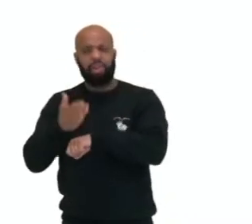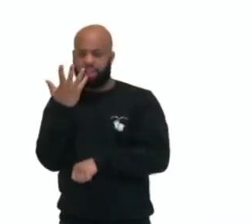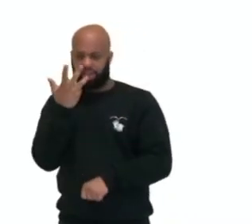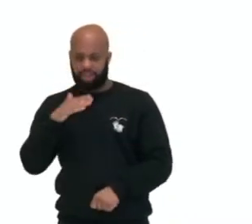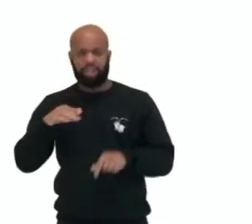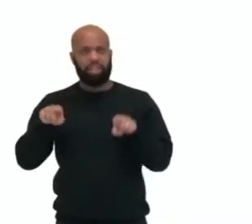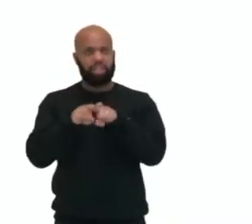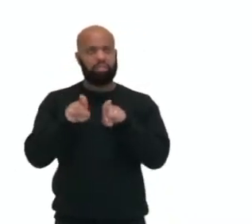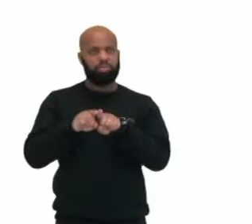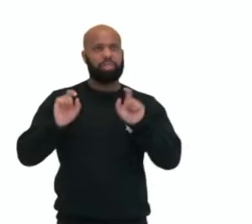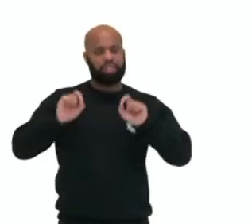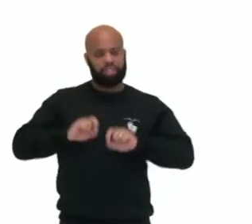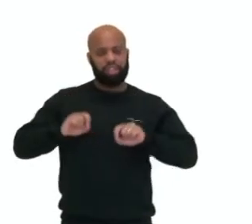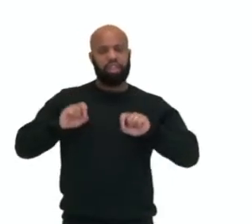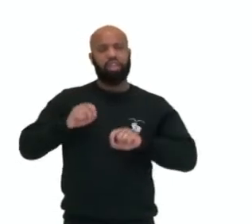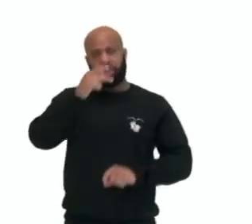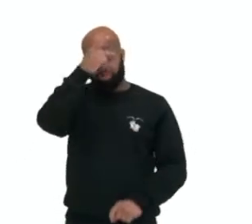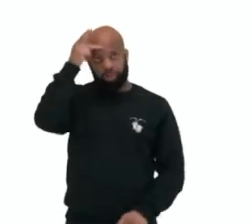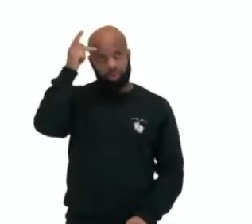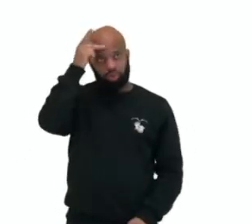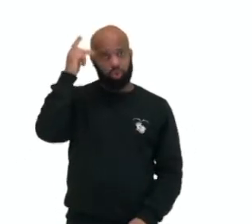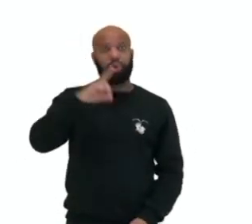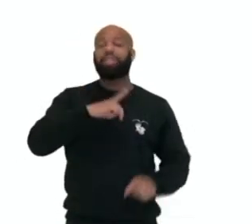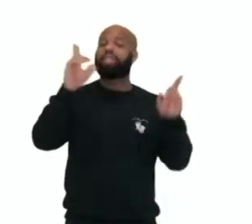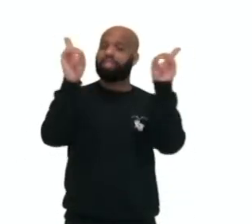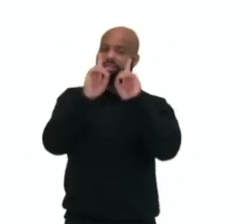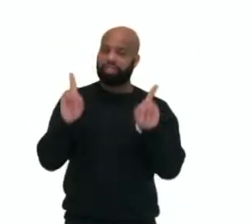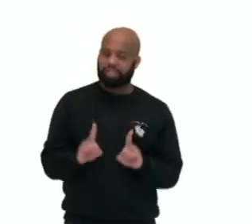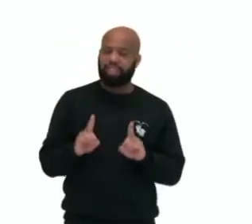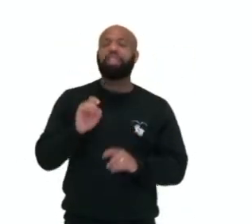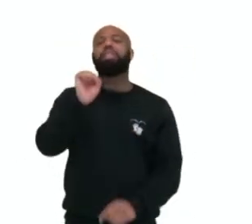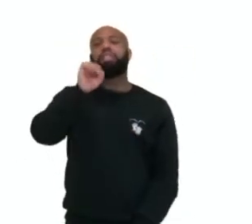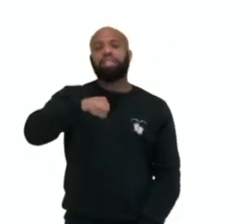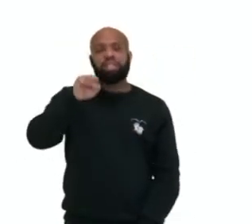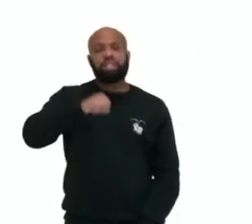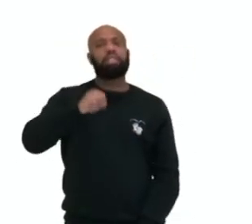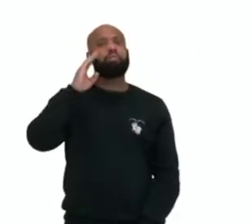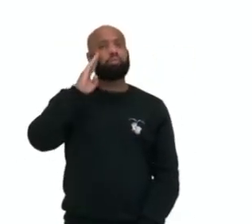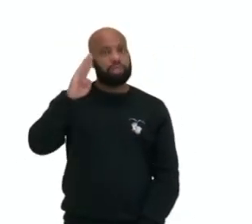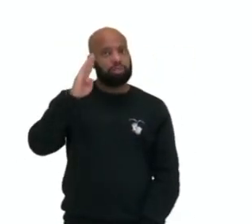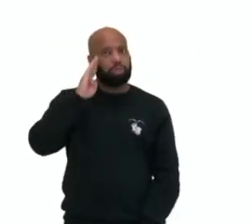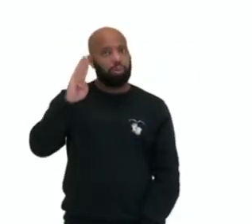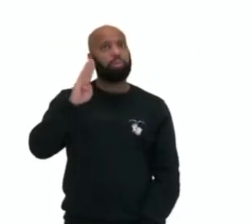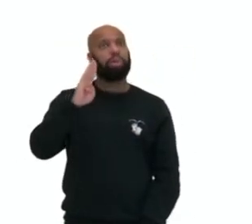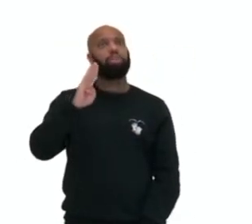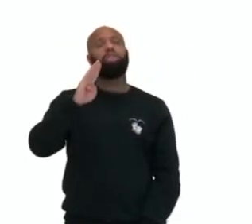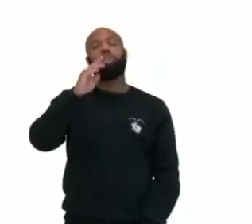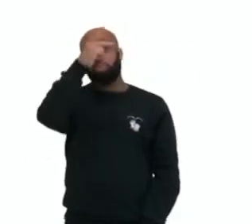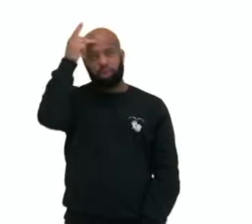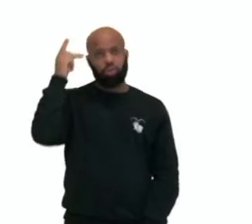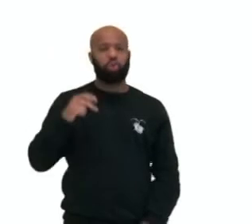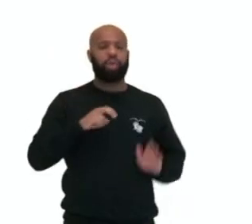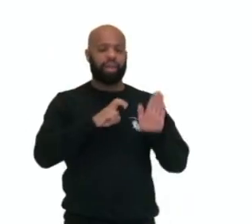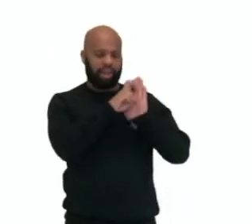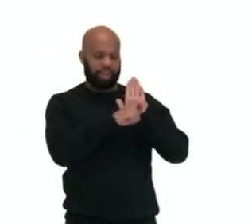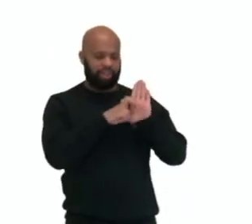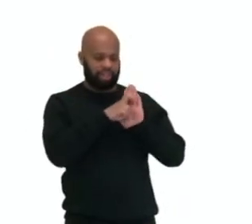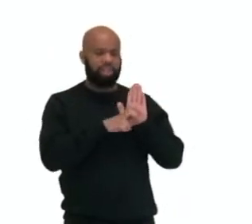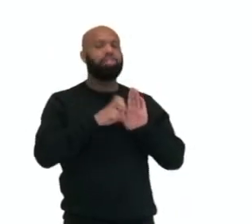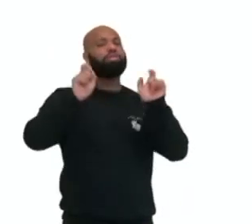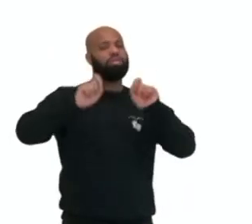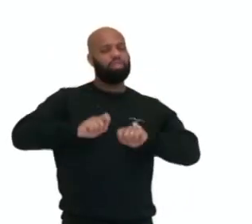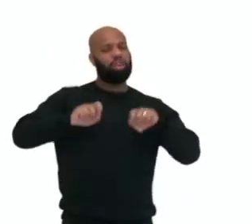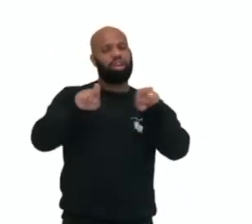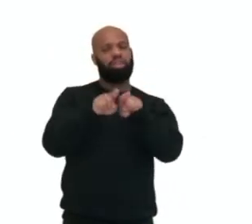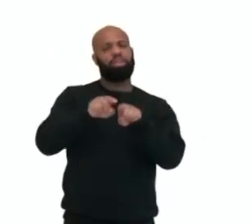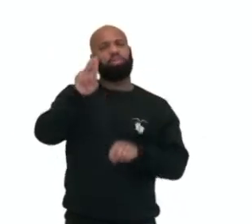crianças, pessoas com deficiências, principalmente pessoas que utilizam cadeira de rodas, os